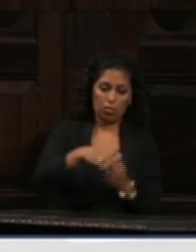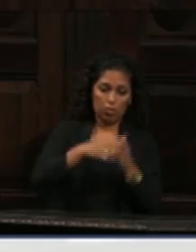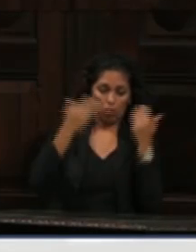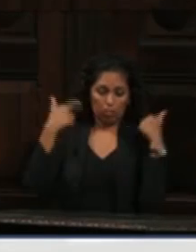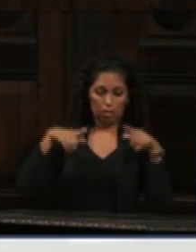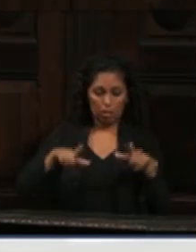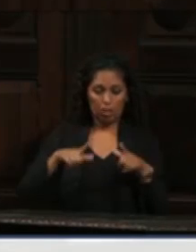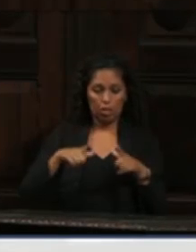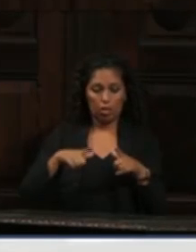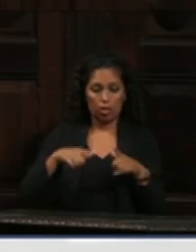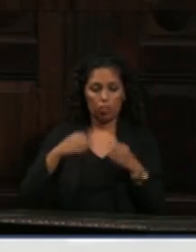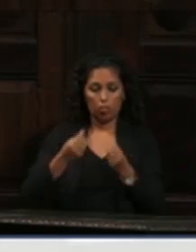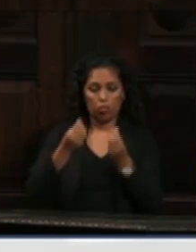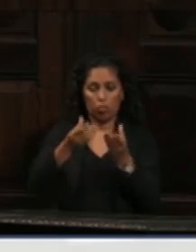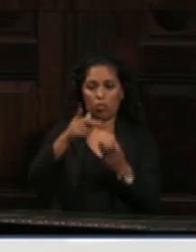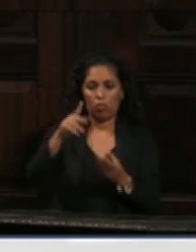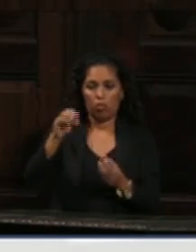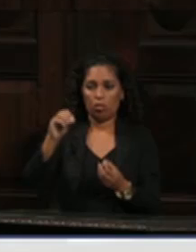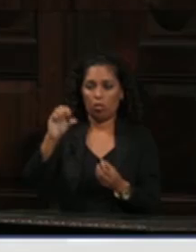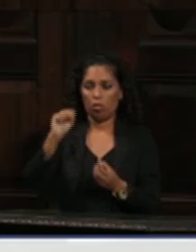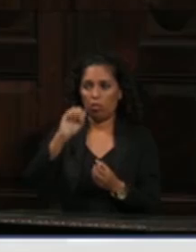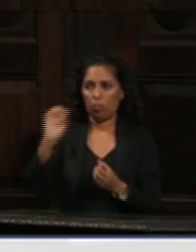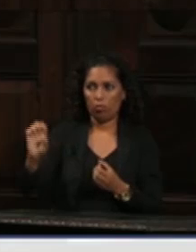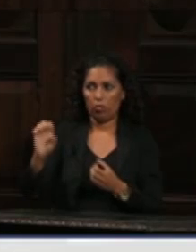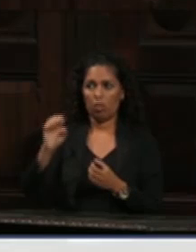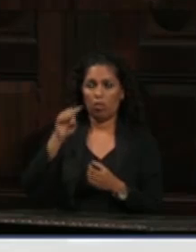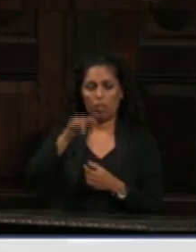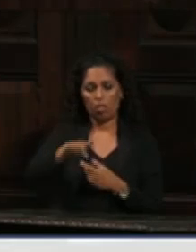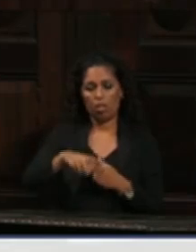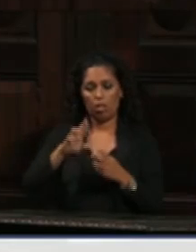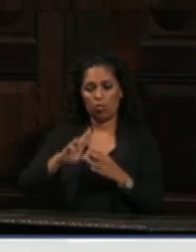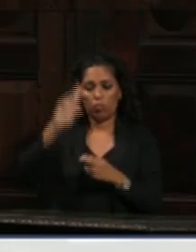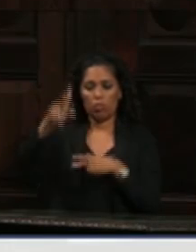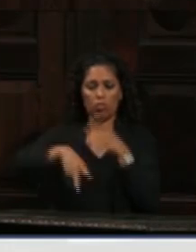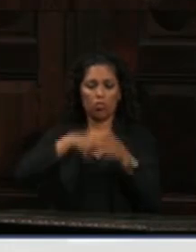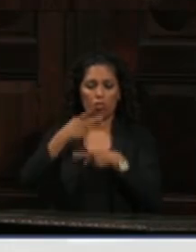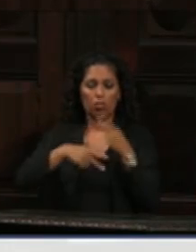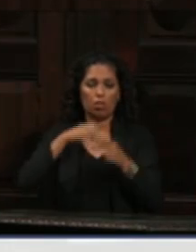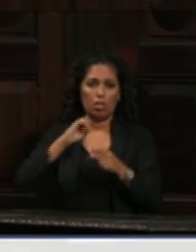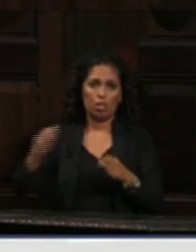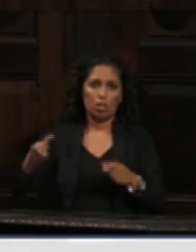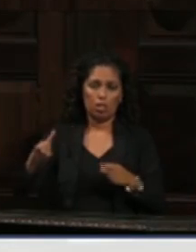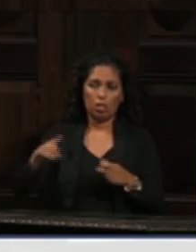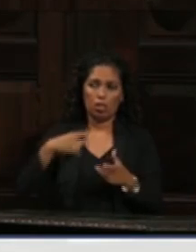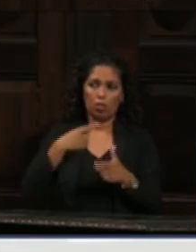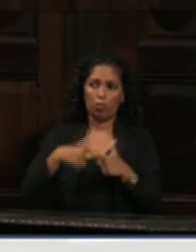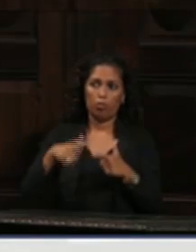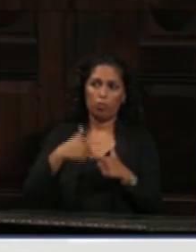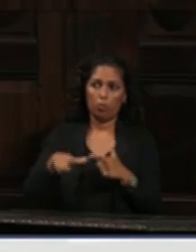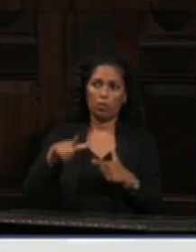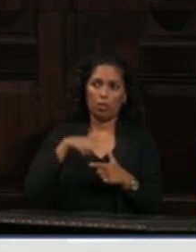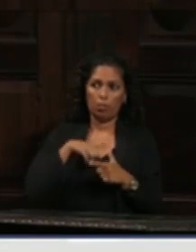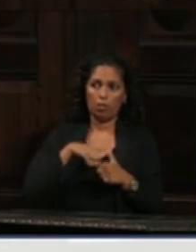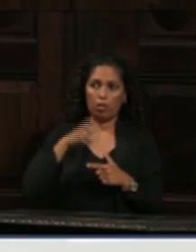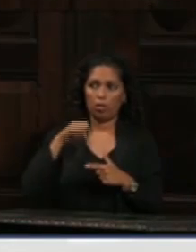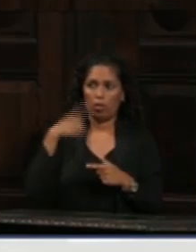dizer se há impedimento ou não de dar essa posse